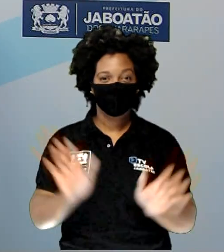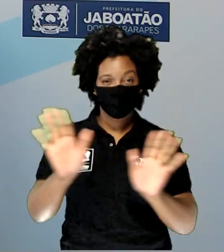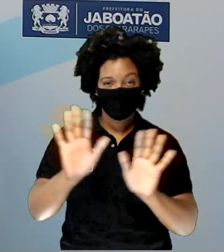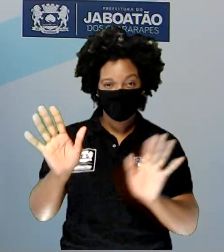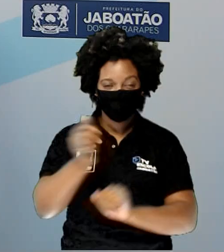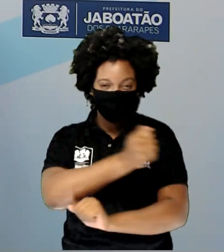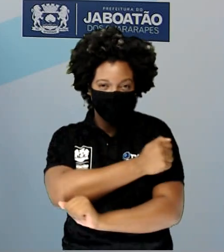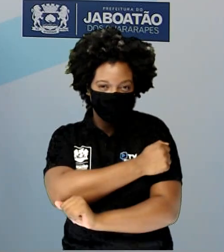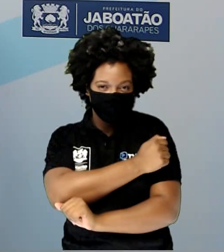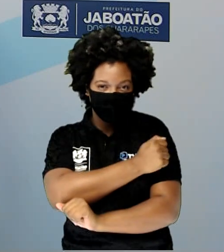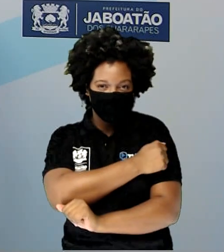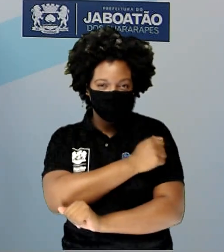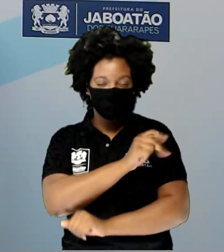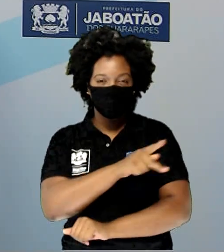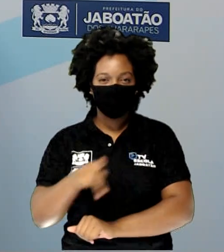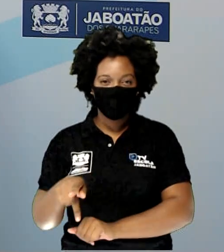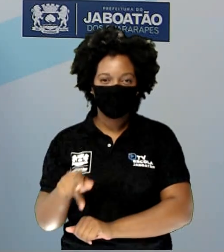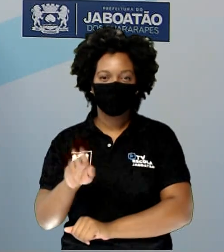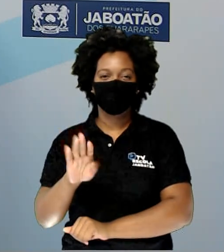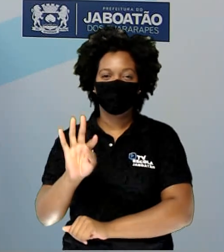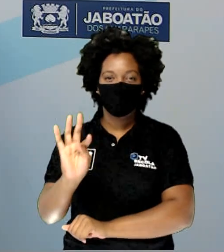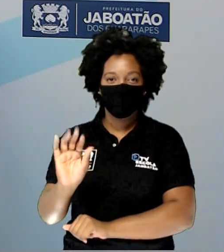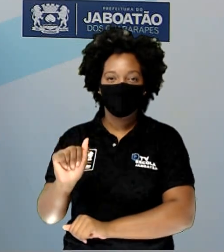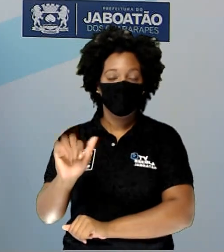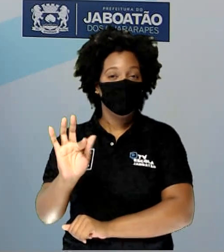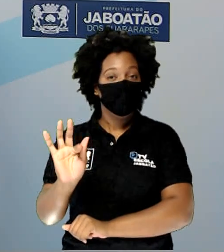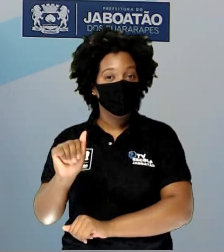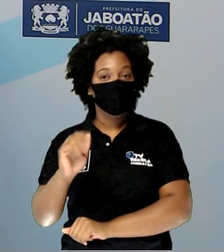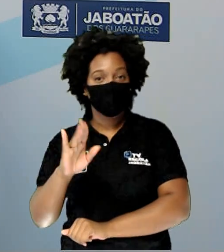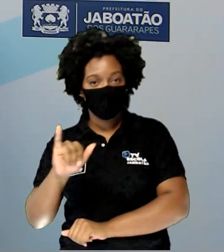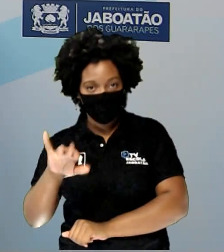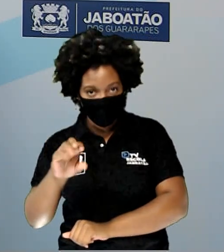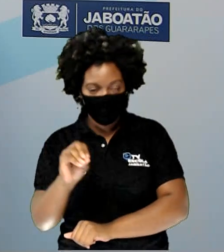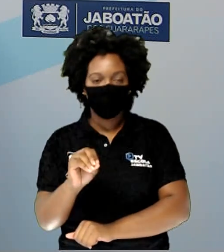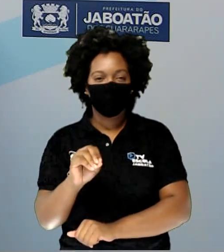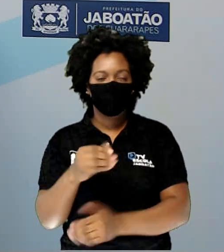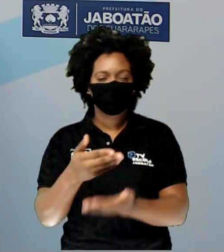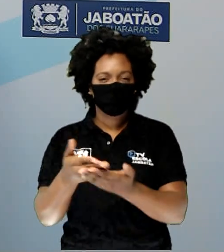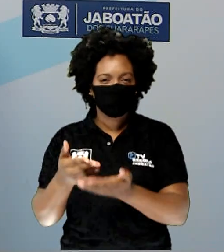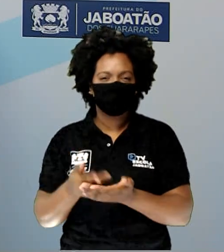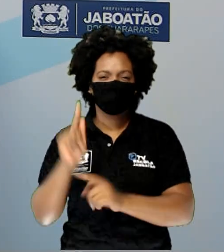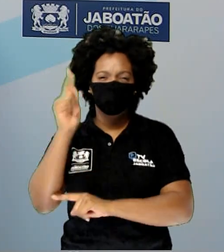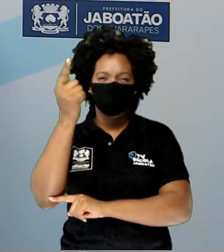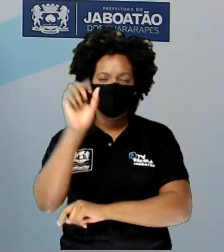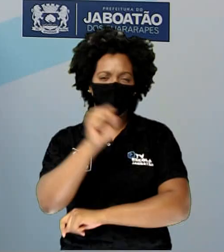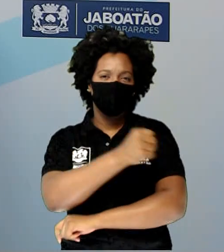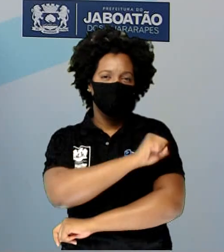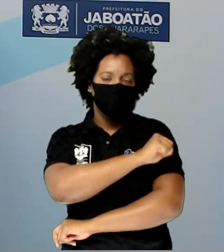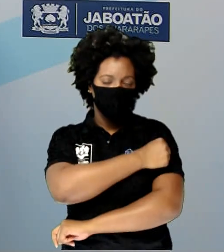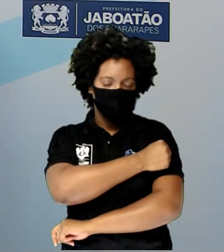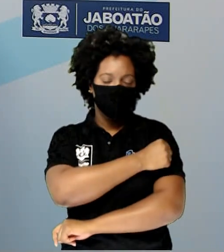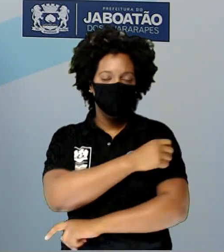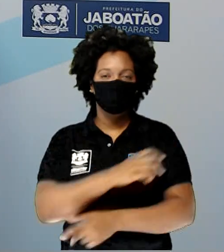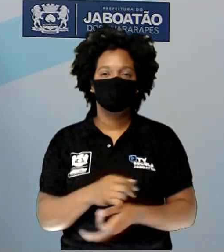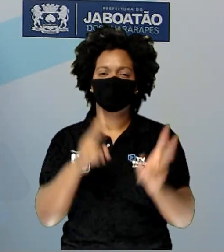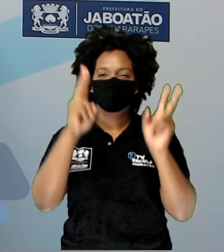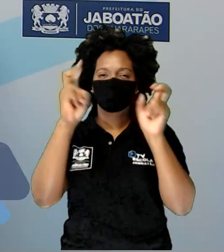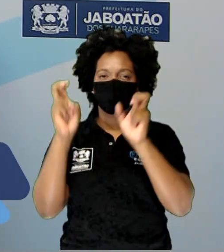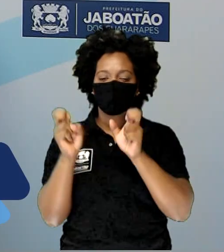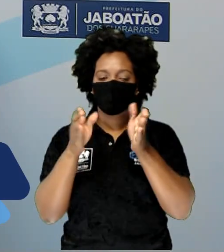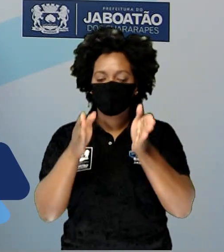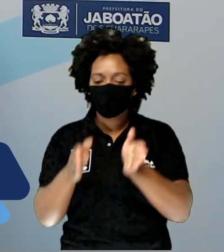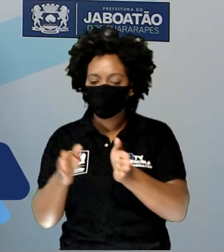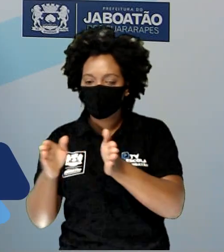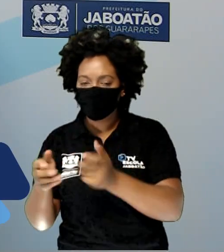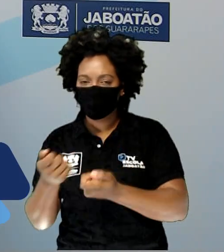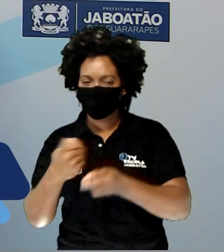Olá, queridos alunos, aqui é o professor Fábio Santos e estamos aqui para mais uma aula de Geografia, oitavo ano, com o tema Divisão